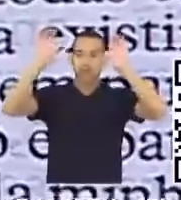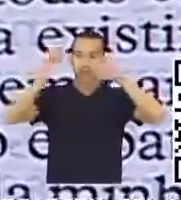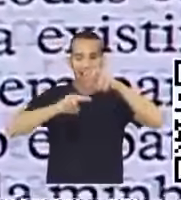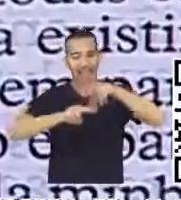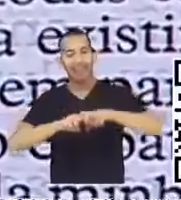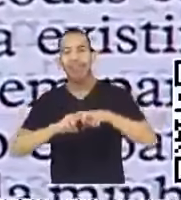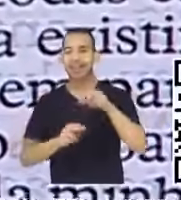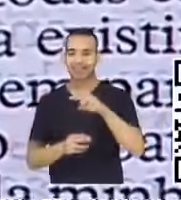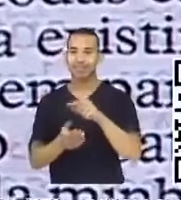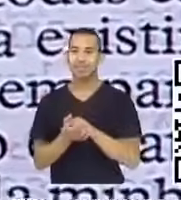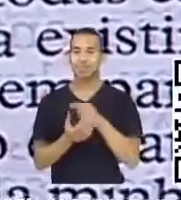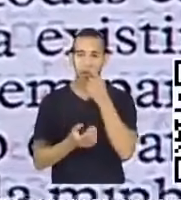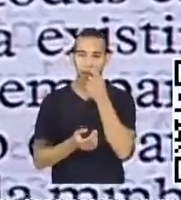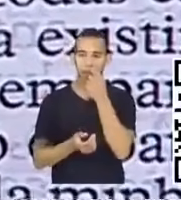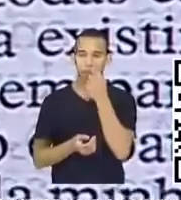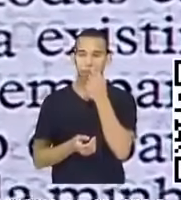a cadeirinha dele